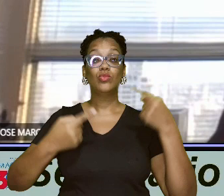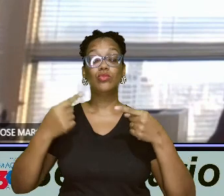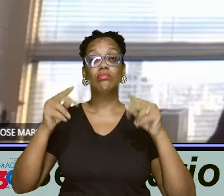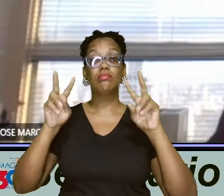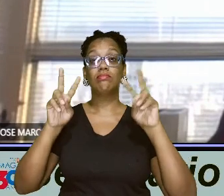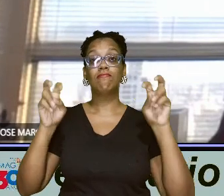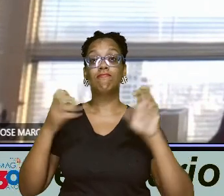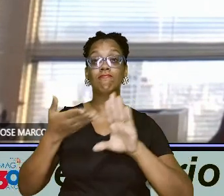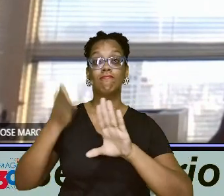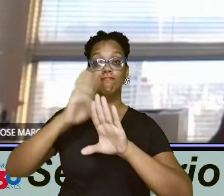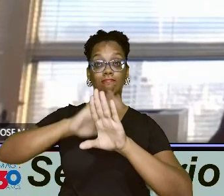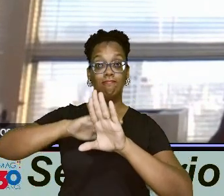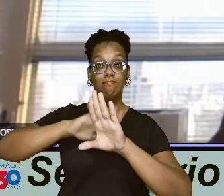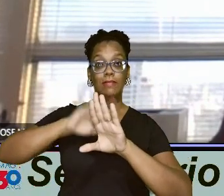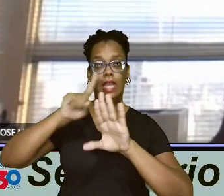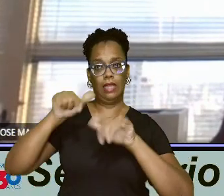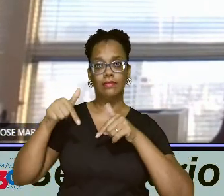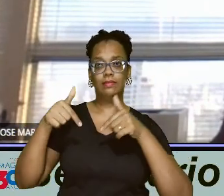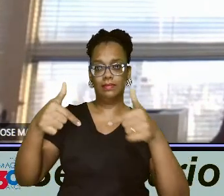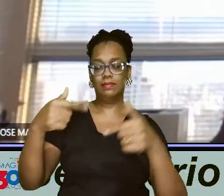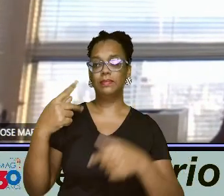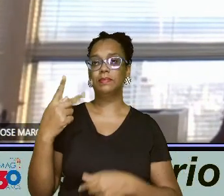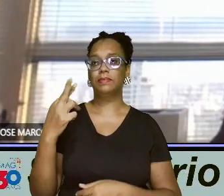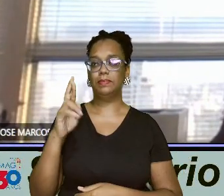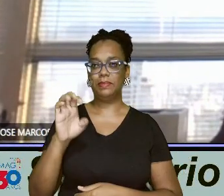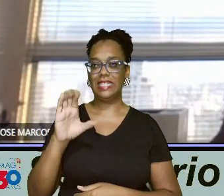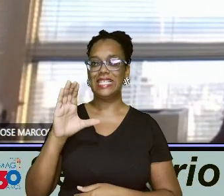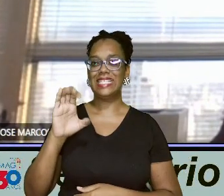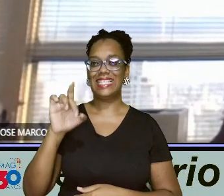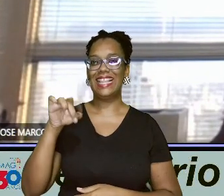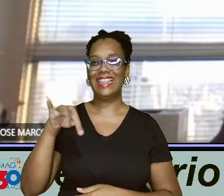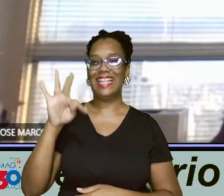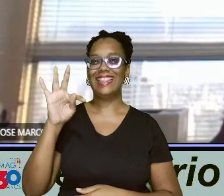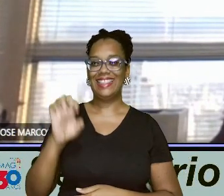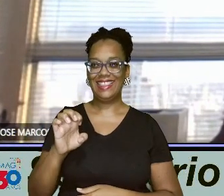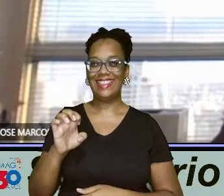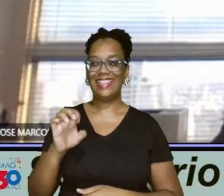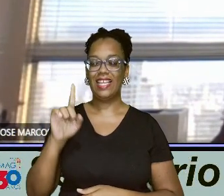a aplicação do precedente, o recurso especial